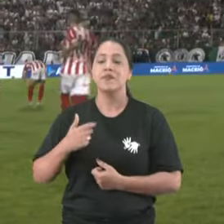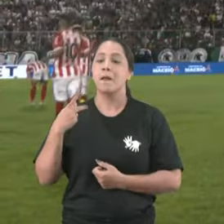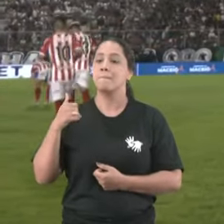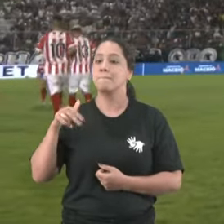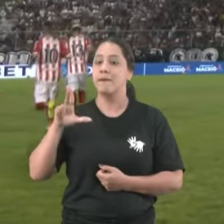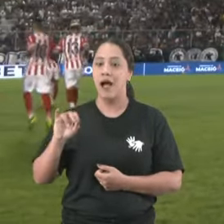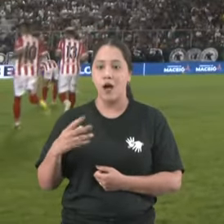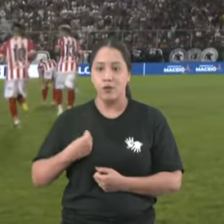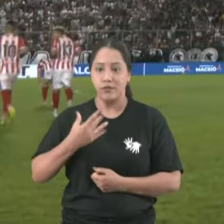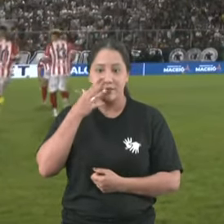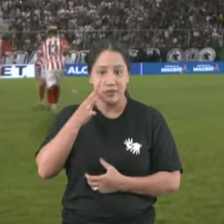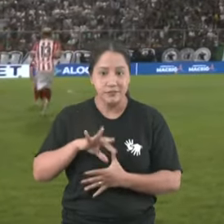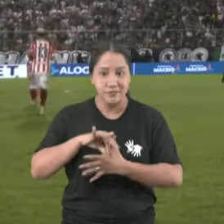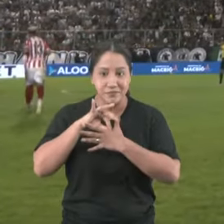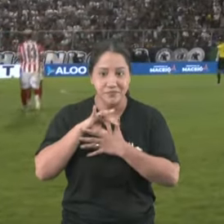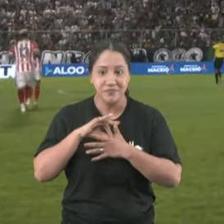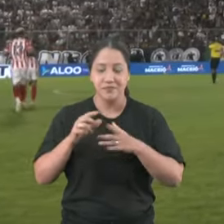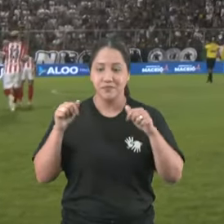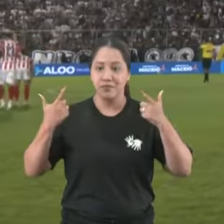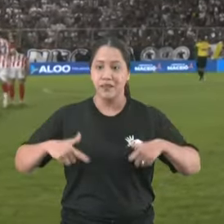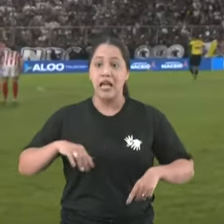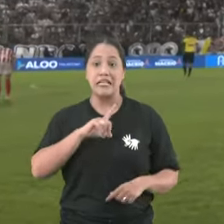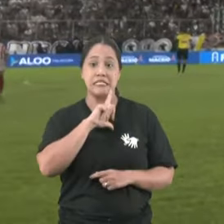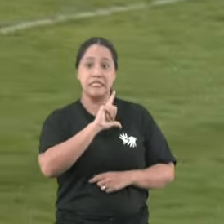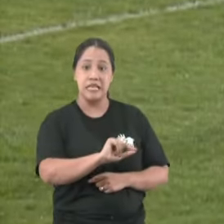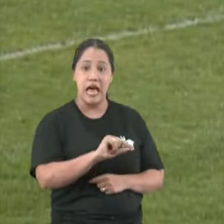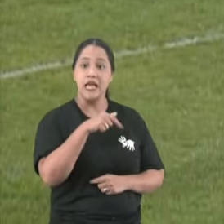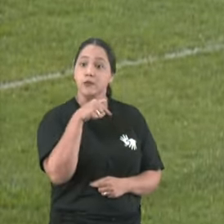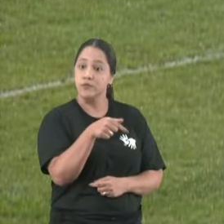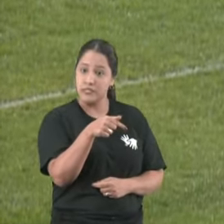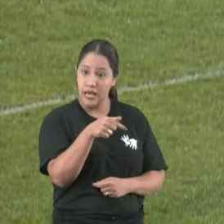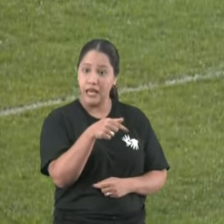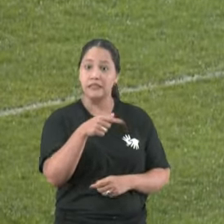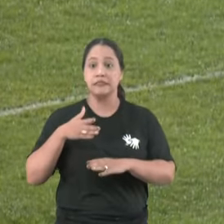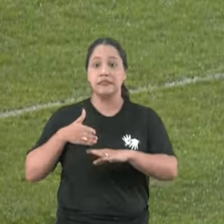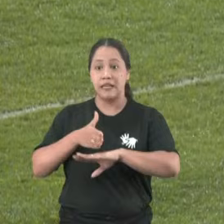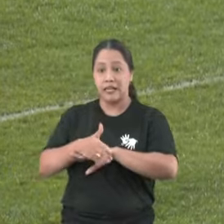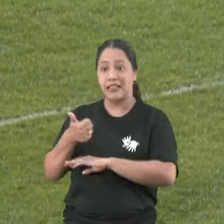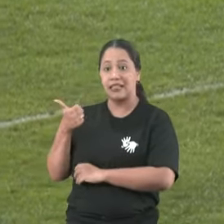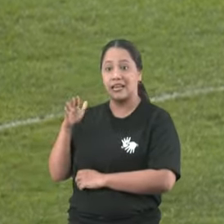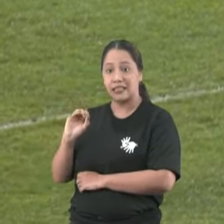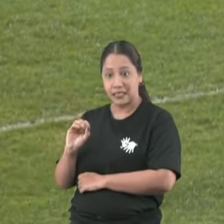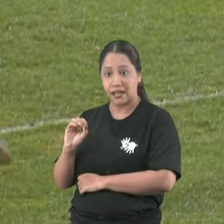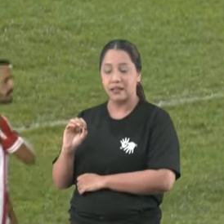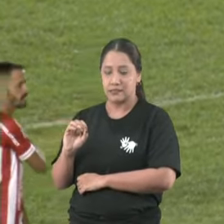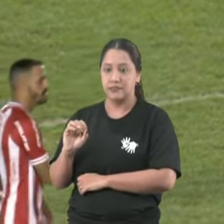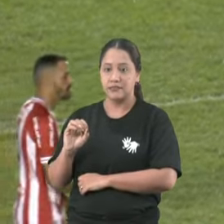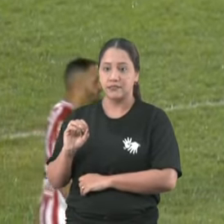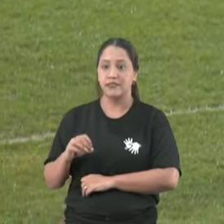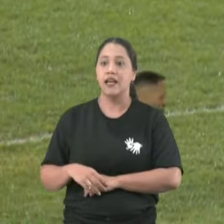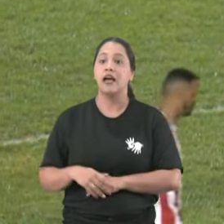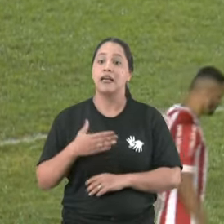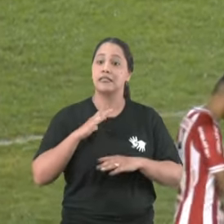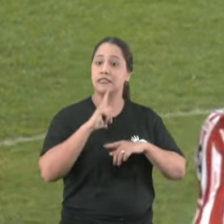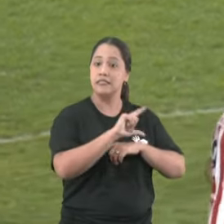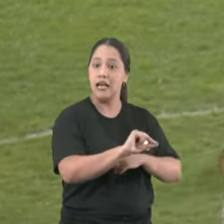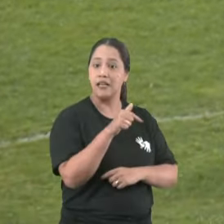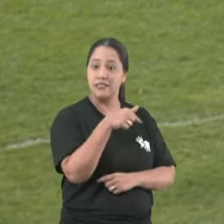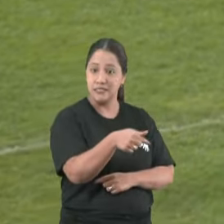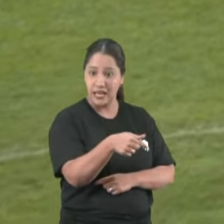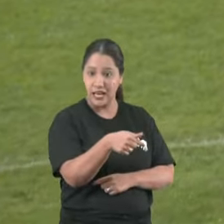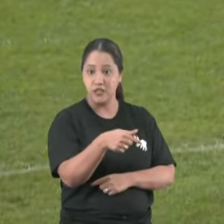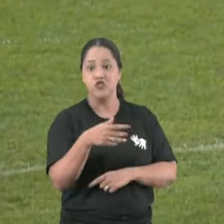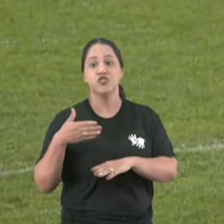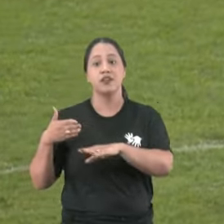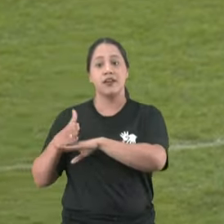vendo tudo de pertinho na beira do gramado. Sai o Mike com a 7 e entra 10, Jorginho. Jorginho com a 10 entrando, saindo o Mike com a 7